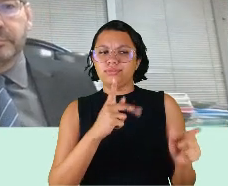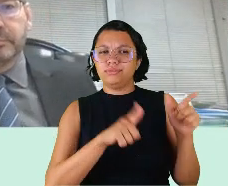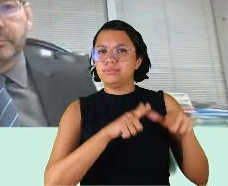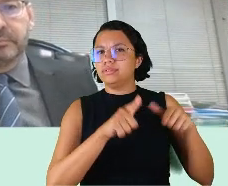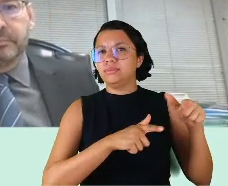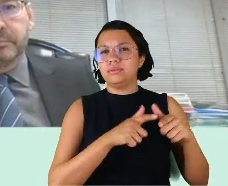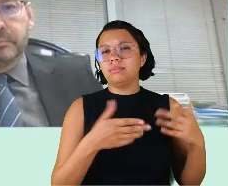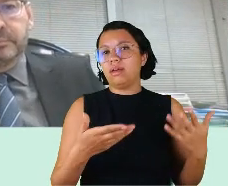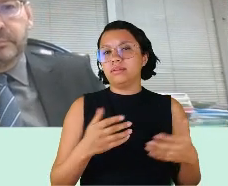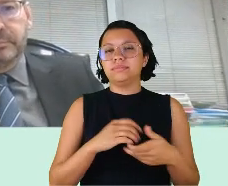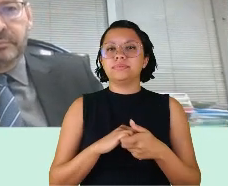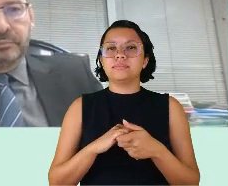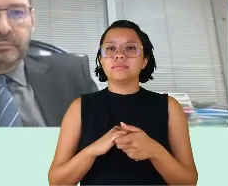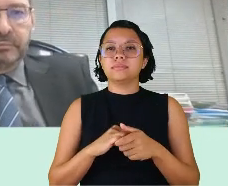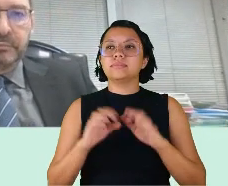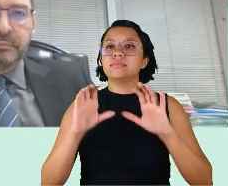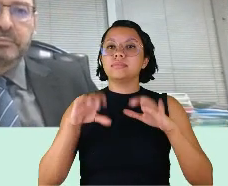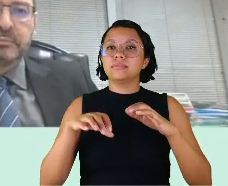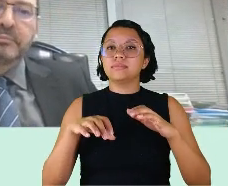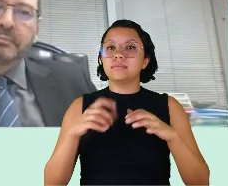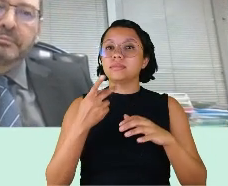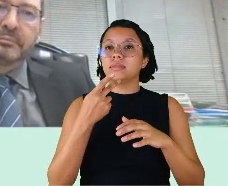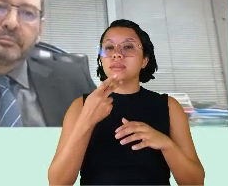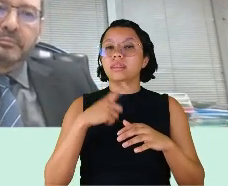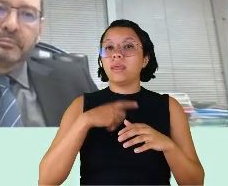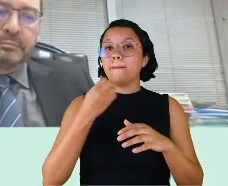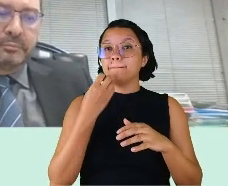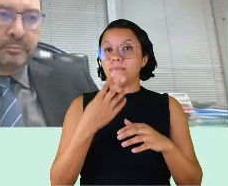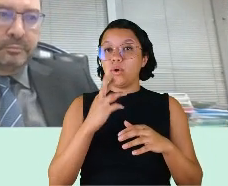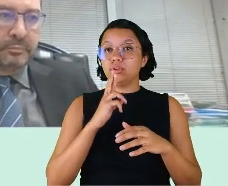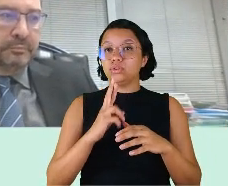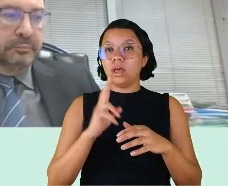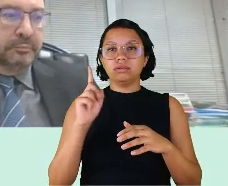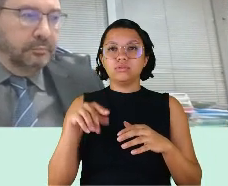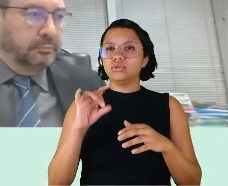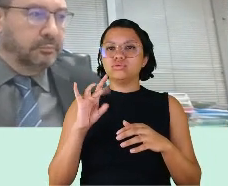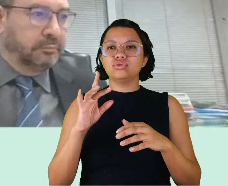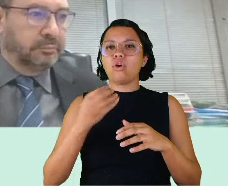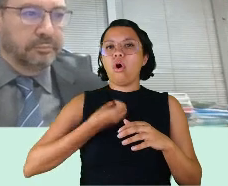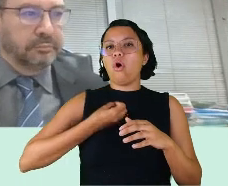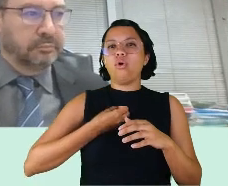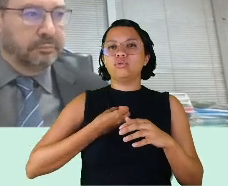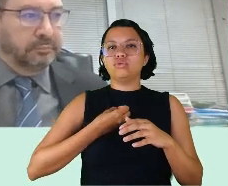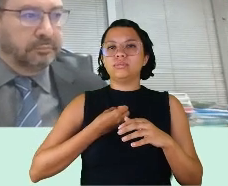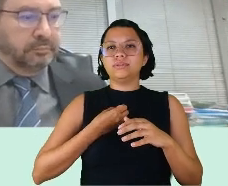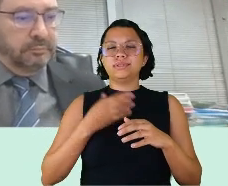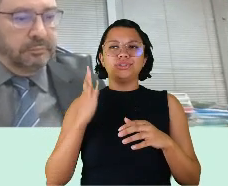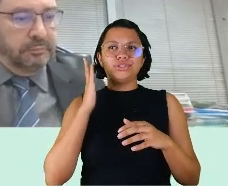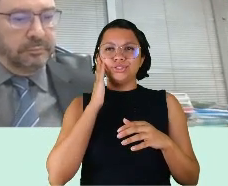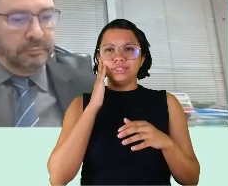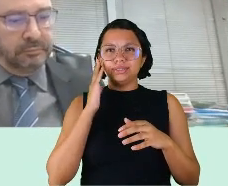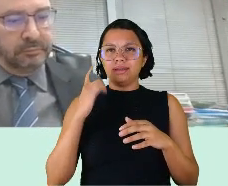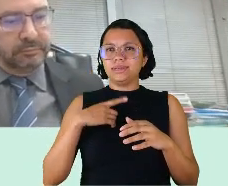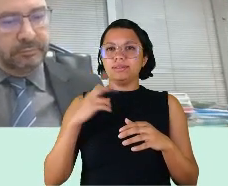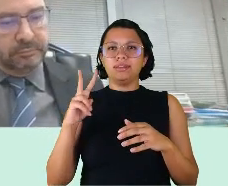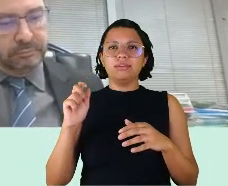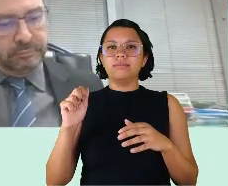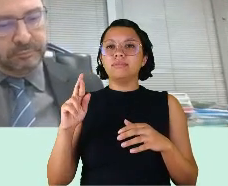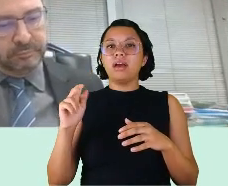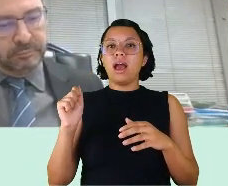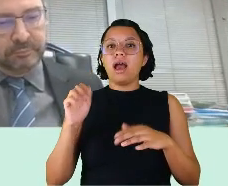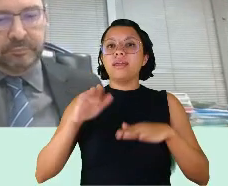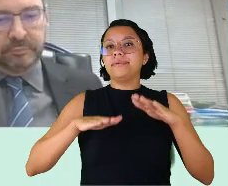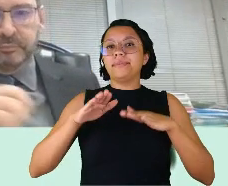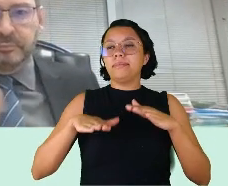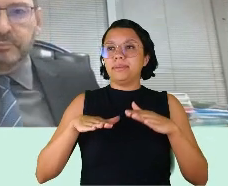no seu trabalho. Então, isso, evidente, ter bom resultado não são só números, né? Porque a gente sabe que há varas